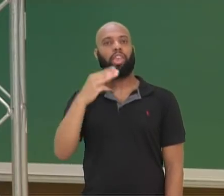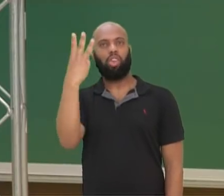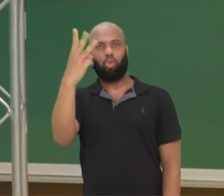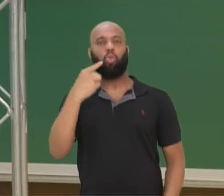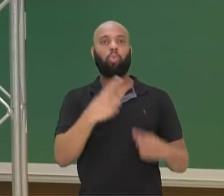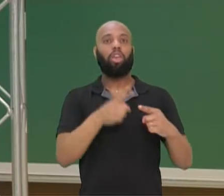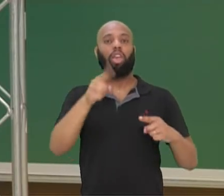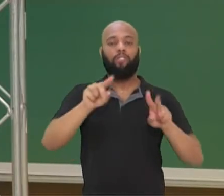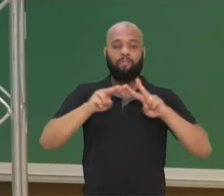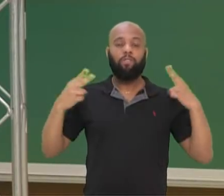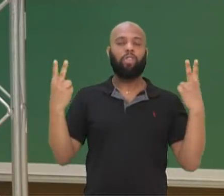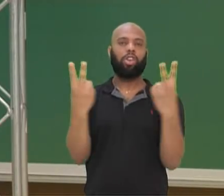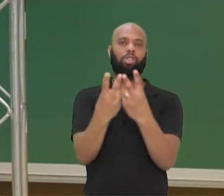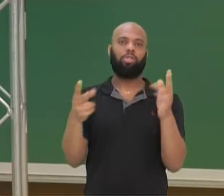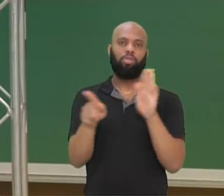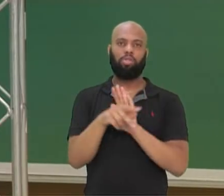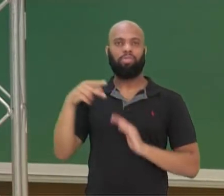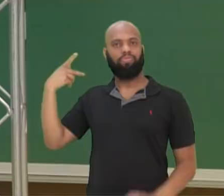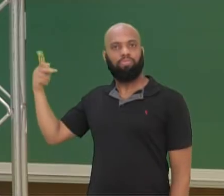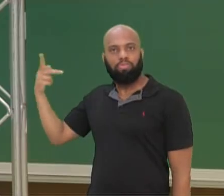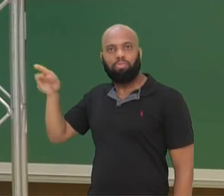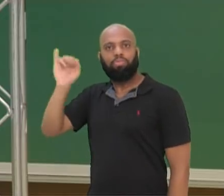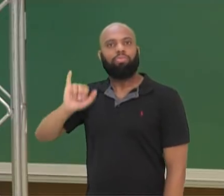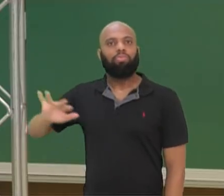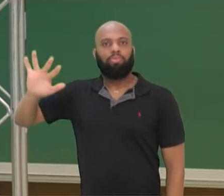de volume do cubo de aresta B, ok?